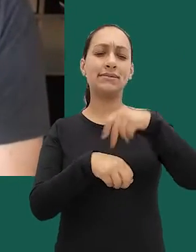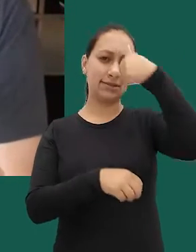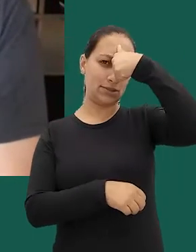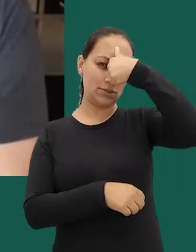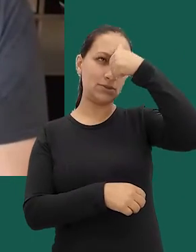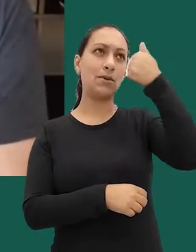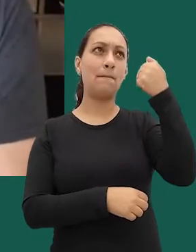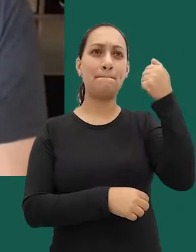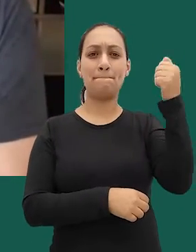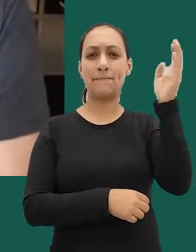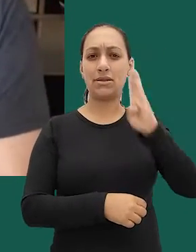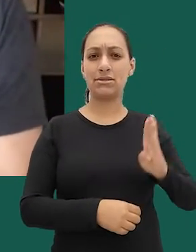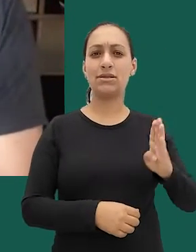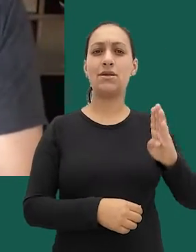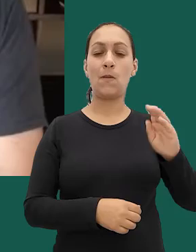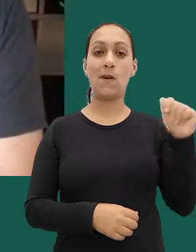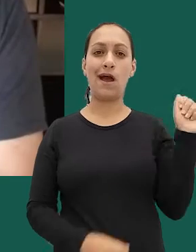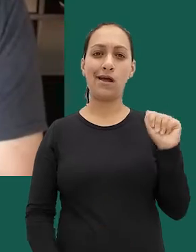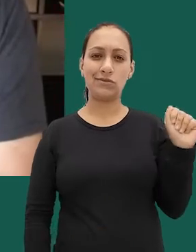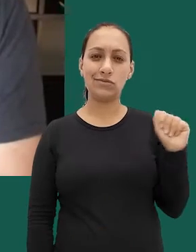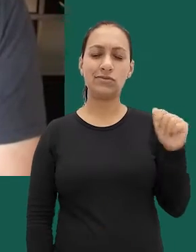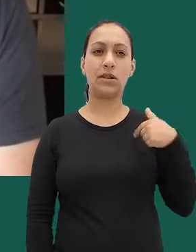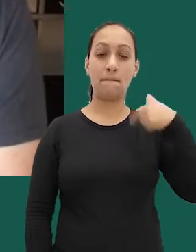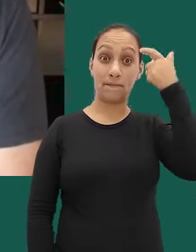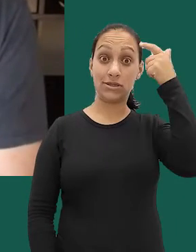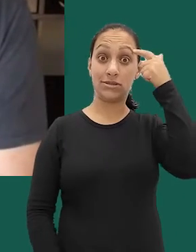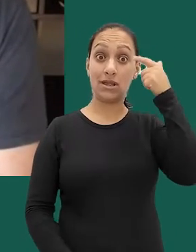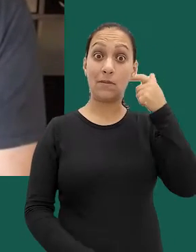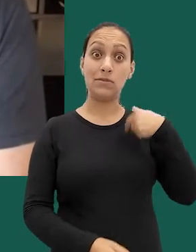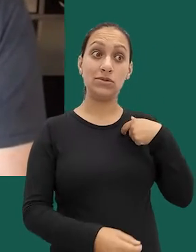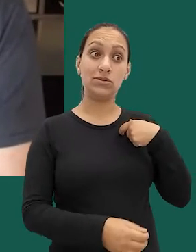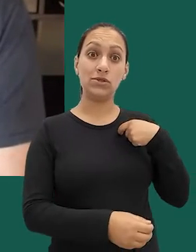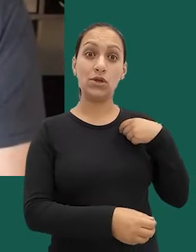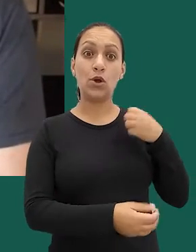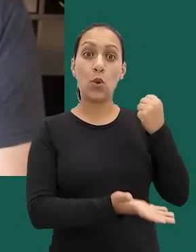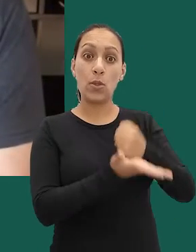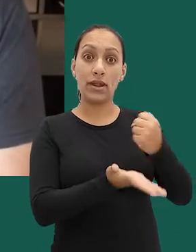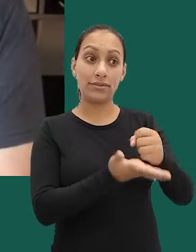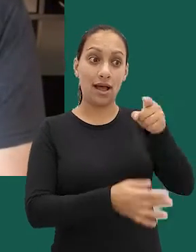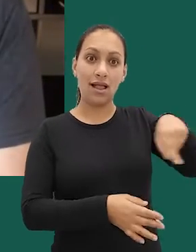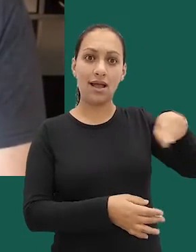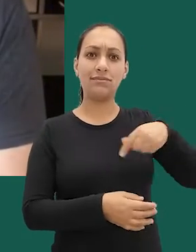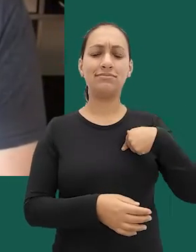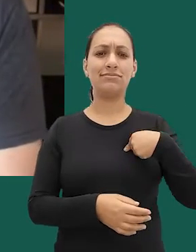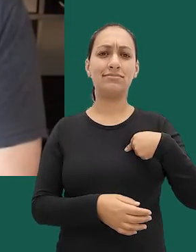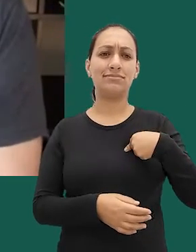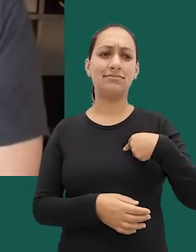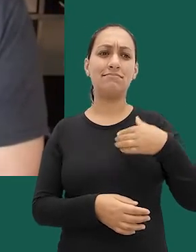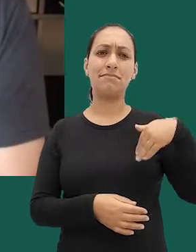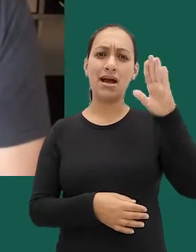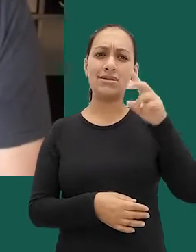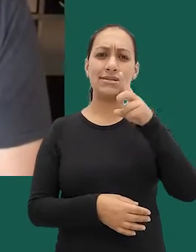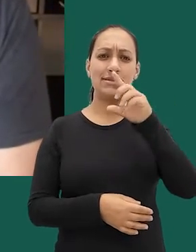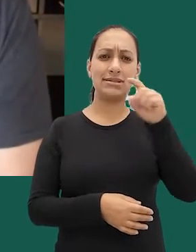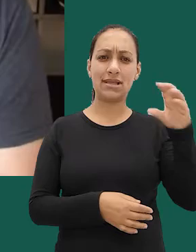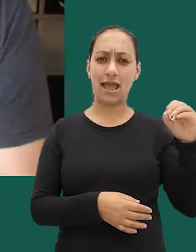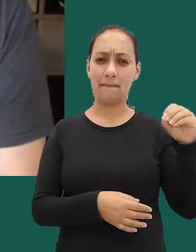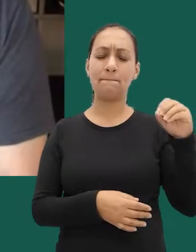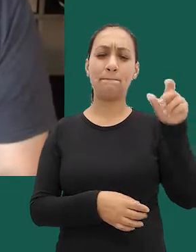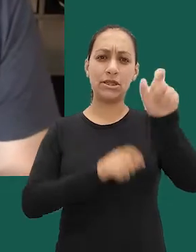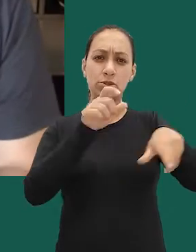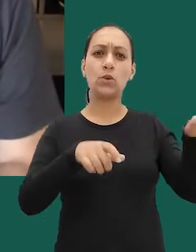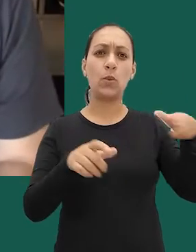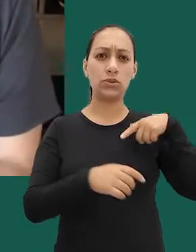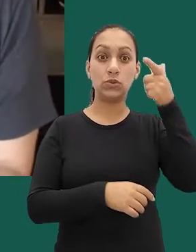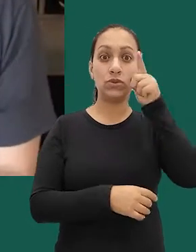Argentina, contratar por lá. E a gente fez uma blitz, a gente contratou mais de 100 pessoas na época, em vários lugares, foi super